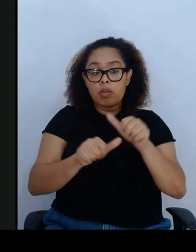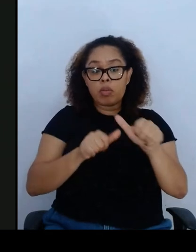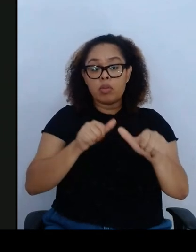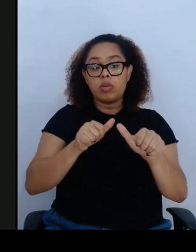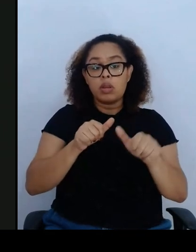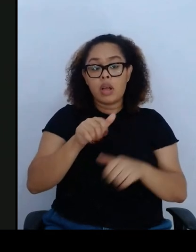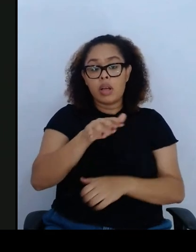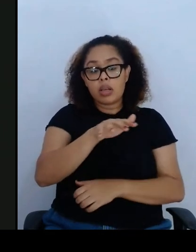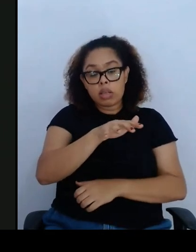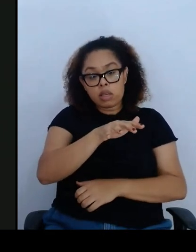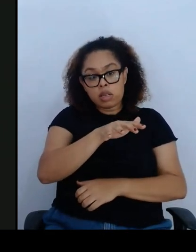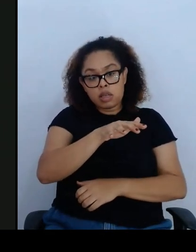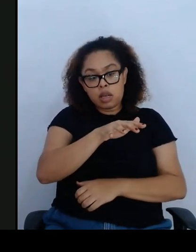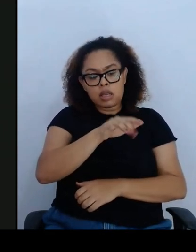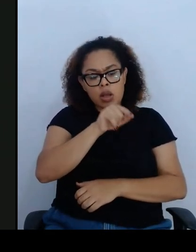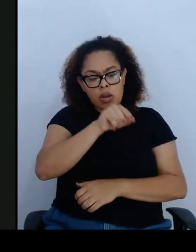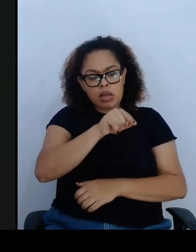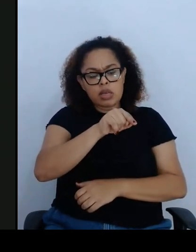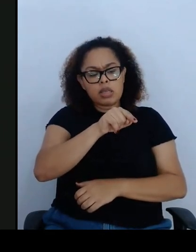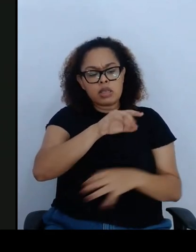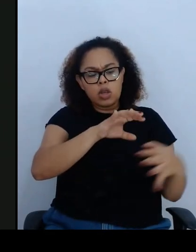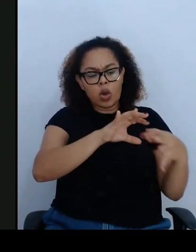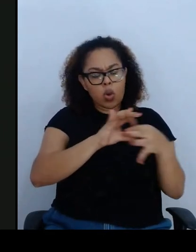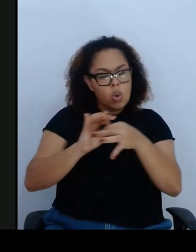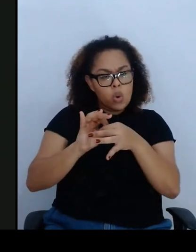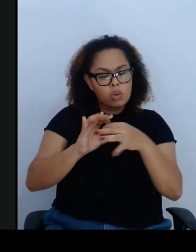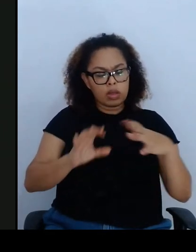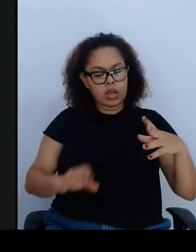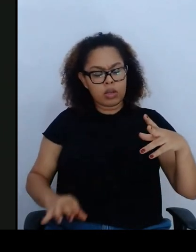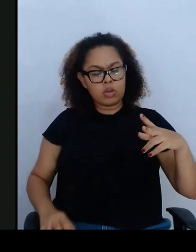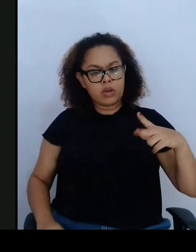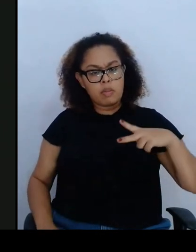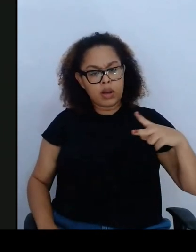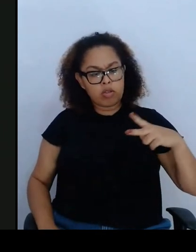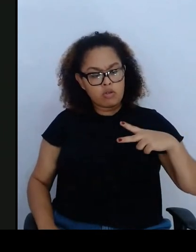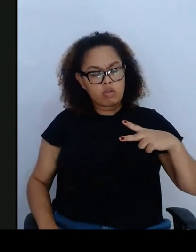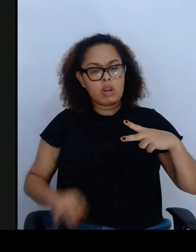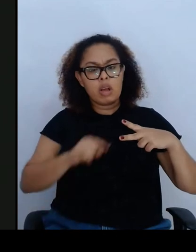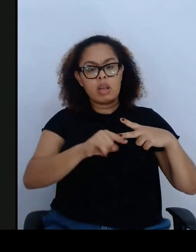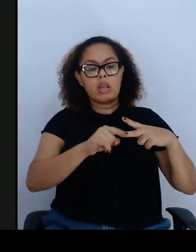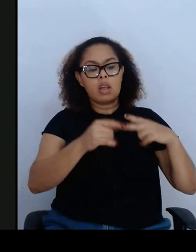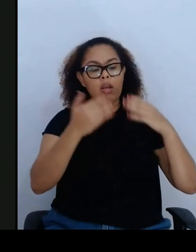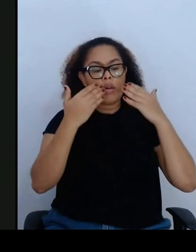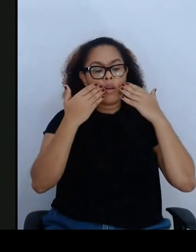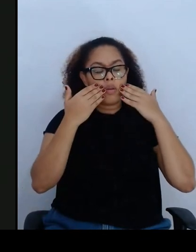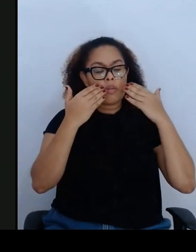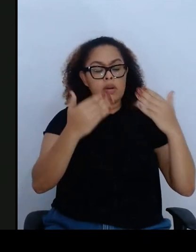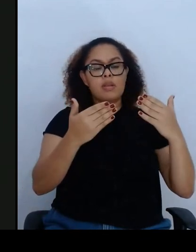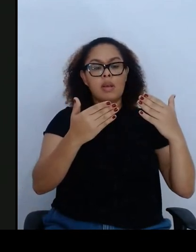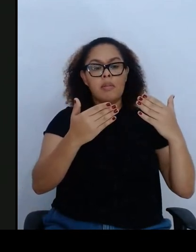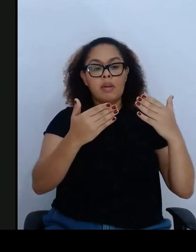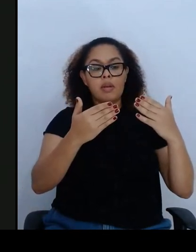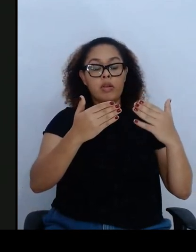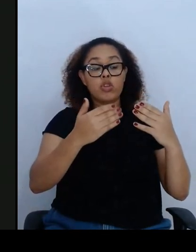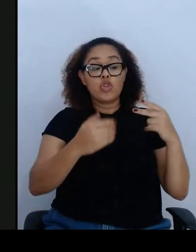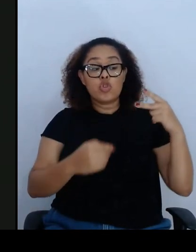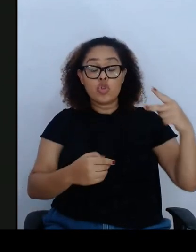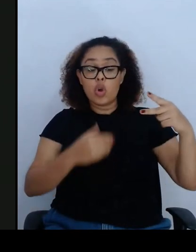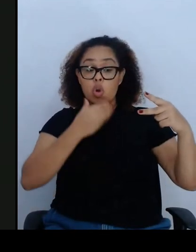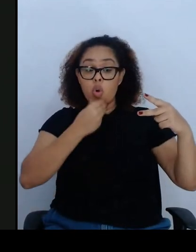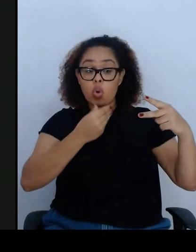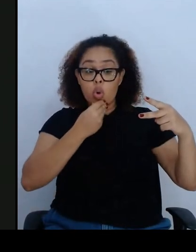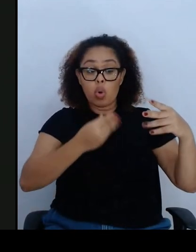íntimo privado é o tipo de espaço onde esses atos foram descriminalizados então dois homens em um quarto